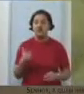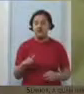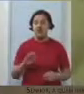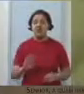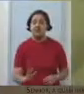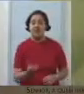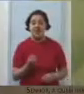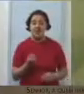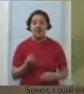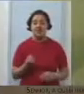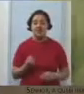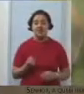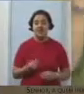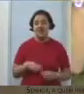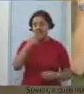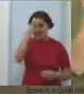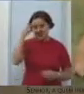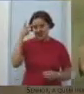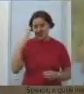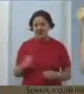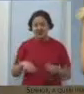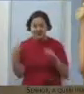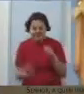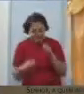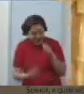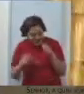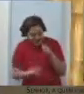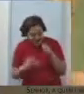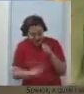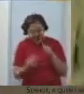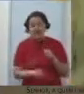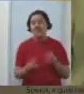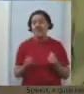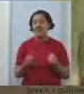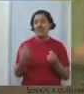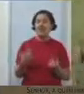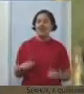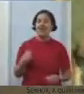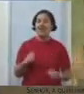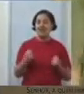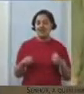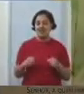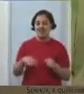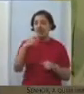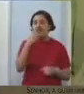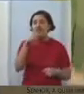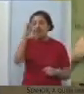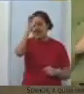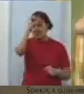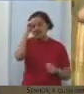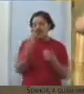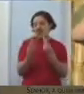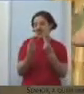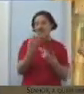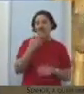pessoas, mas dá tanto na orelha dela, para ver se ela aprende.